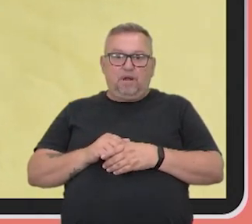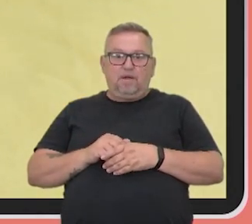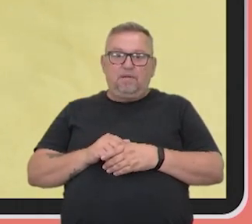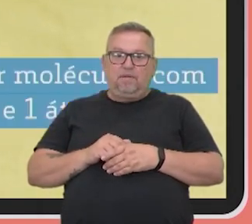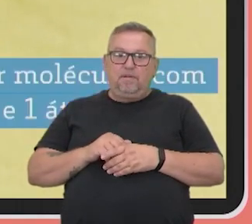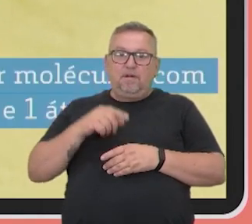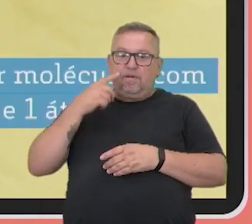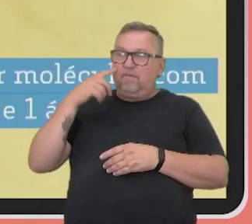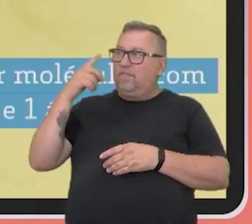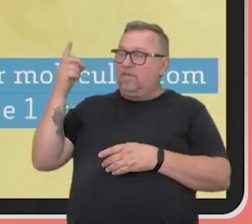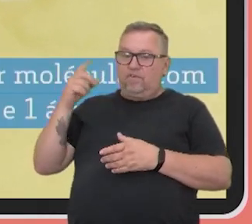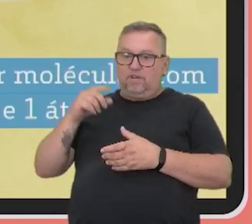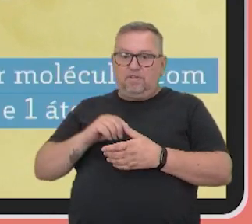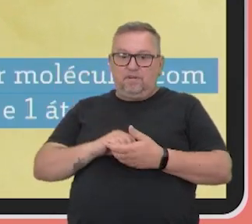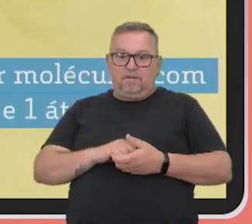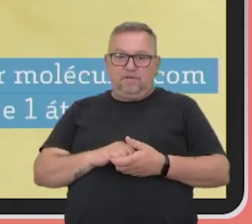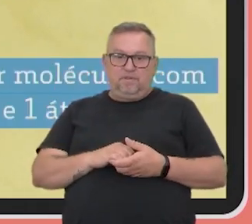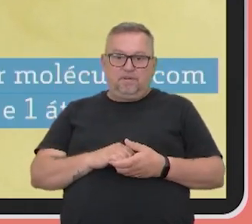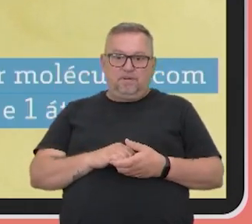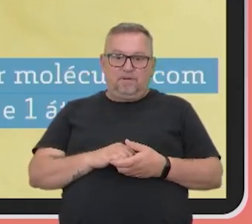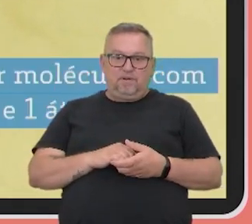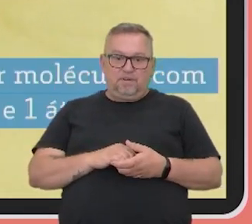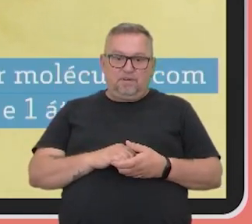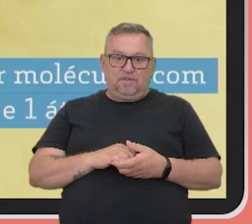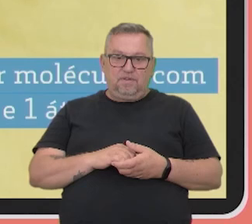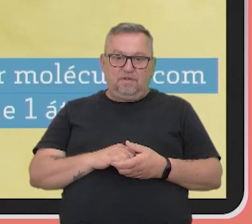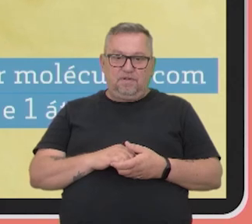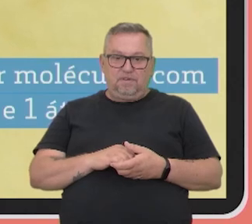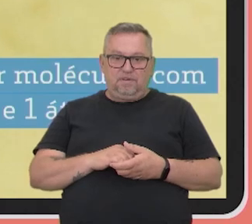dentro da nossa garrafa.